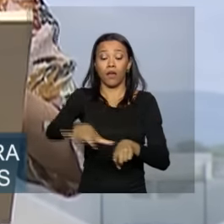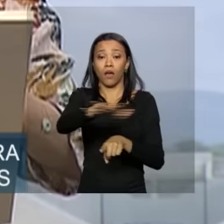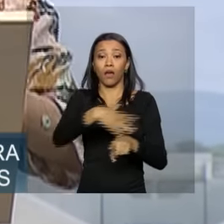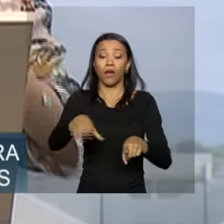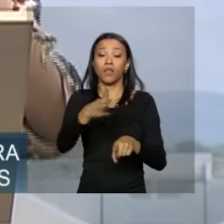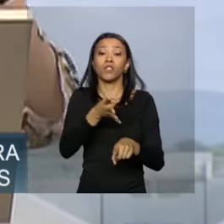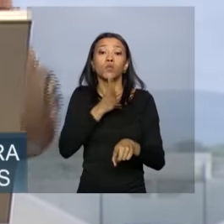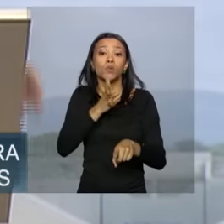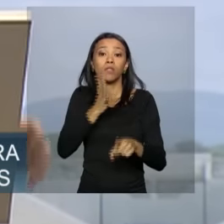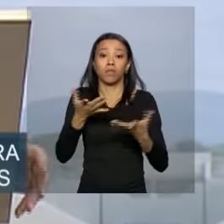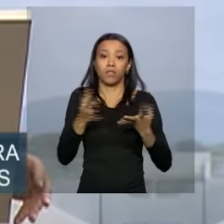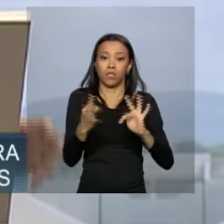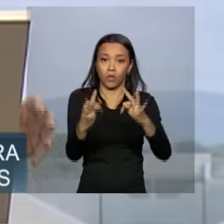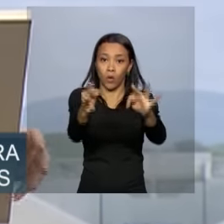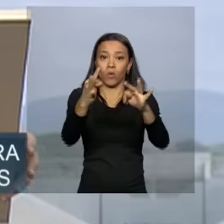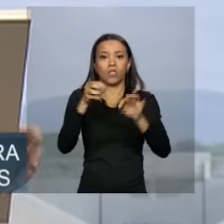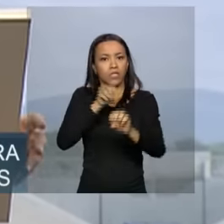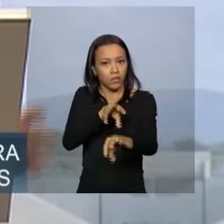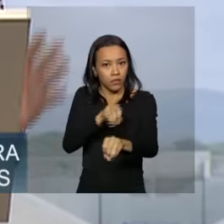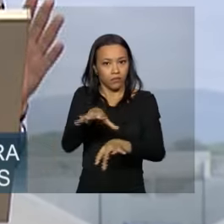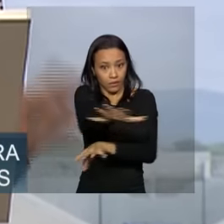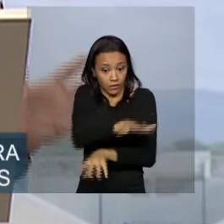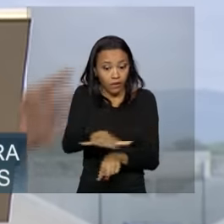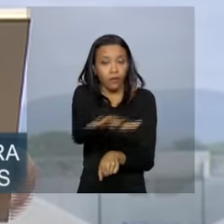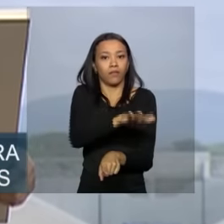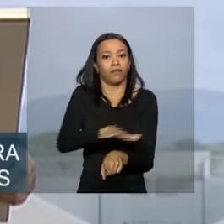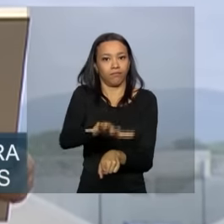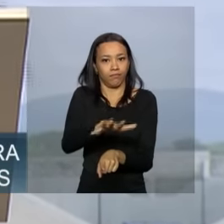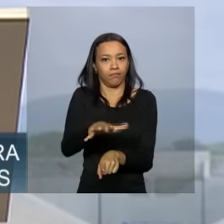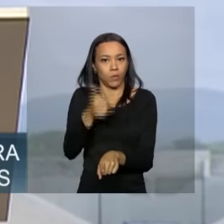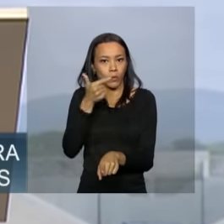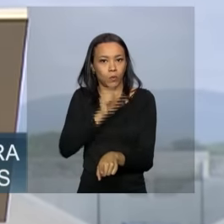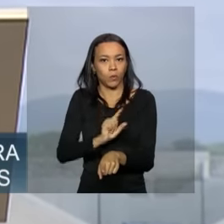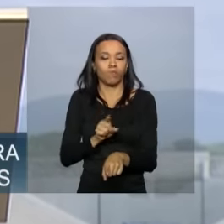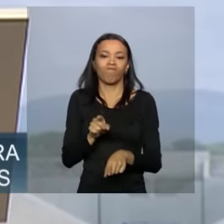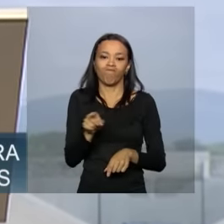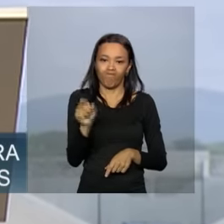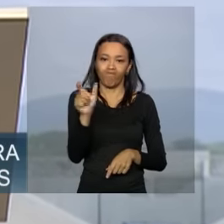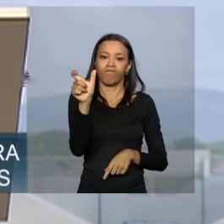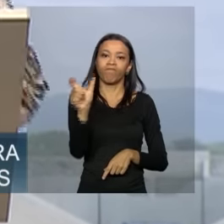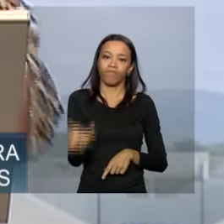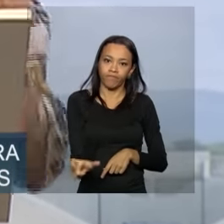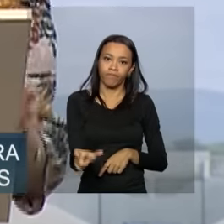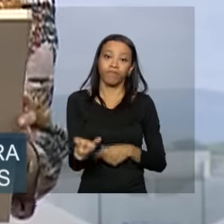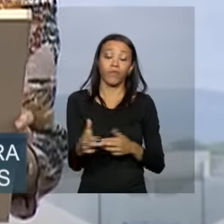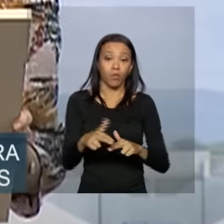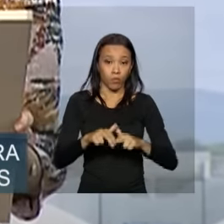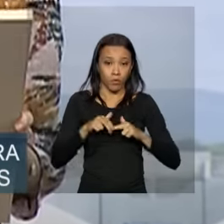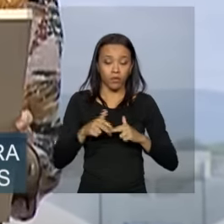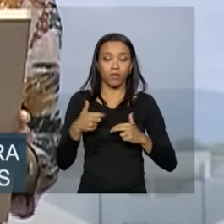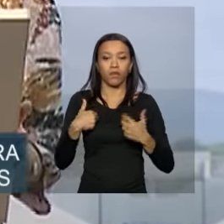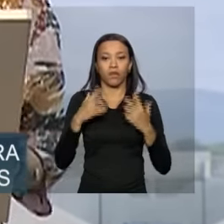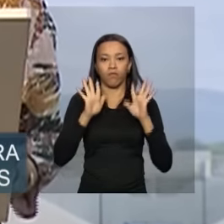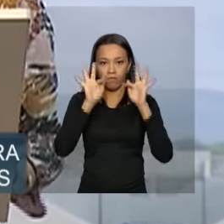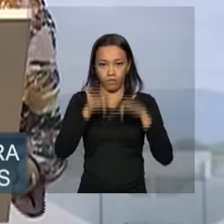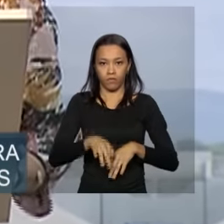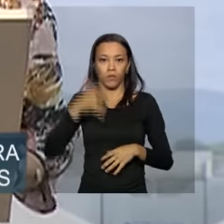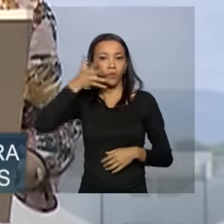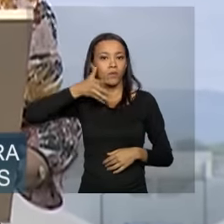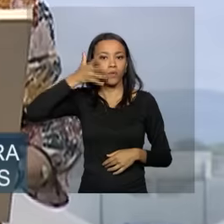educação. Com isso, eu quero dizer o seguinte, eu quero encerrar dizendo o